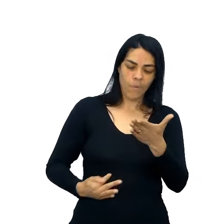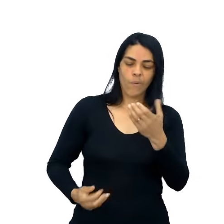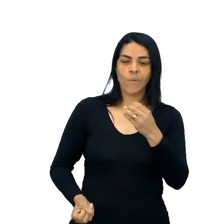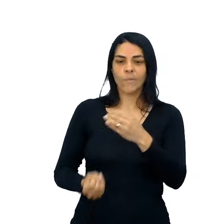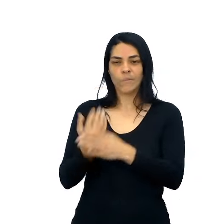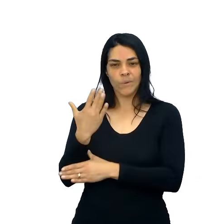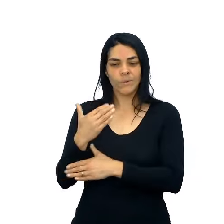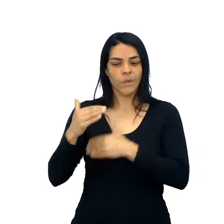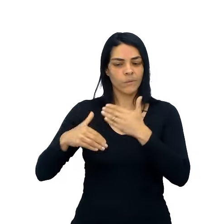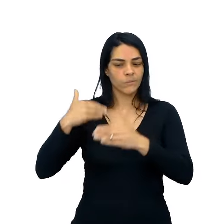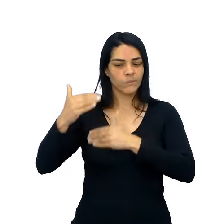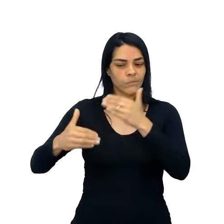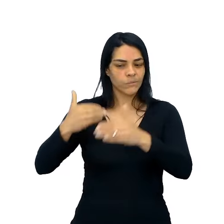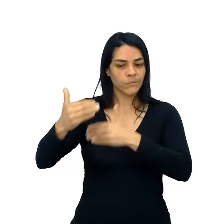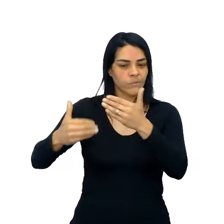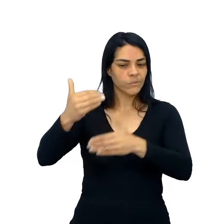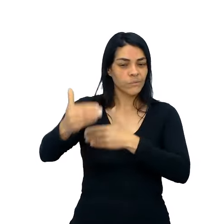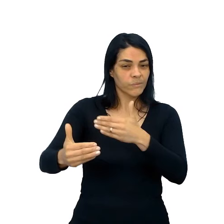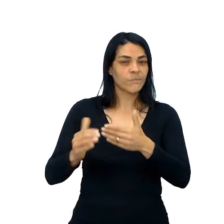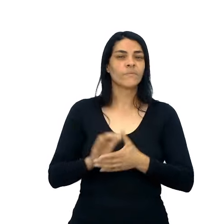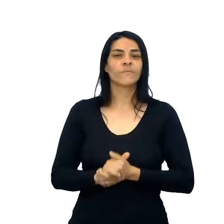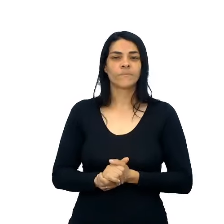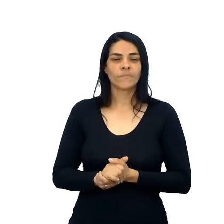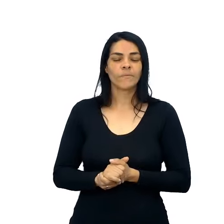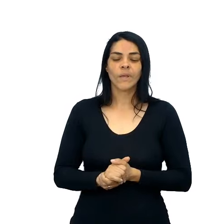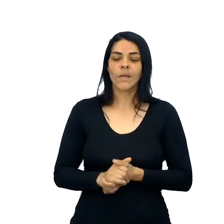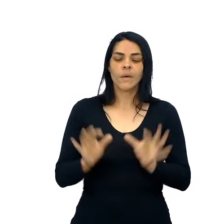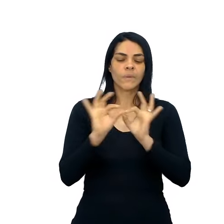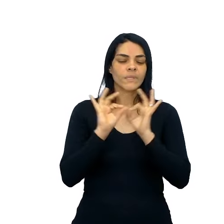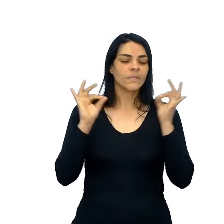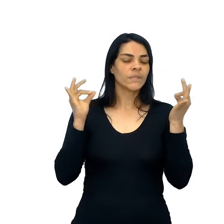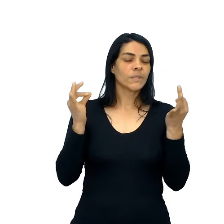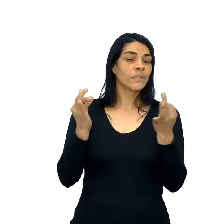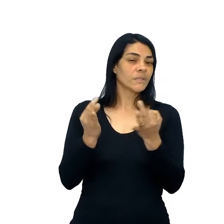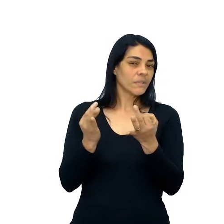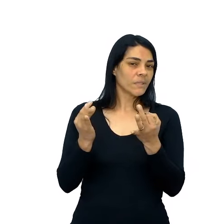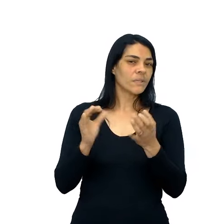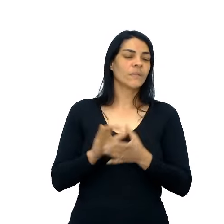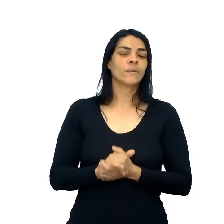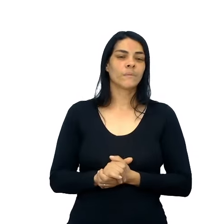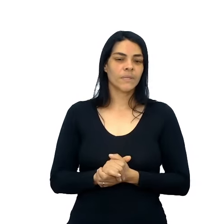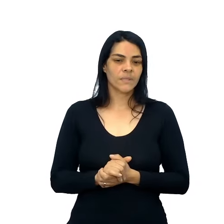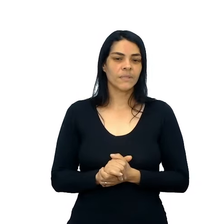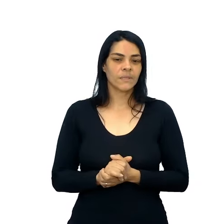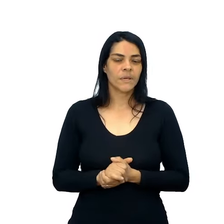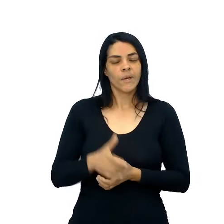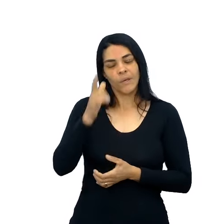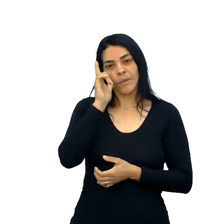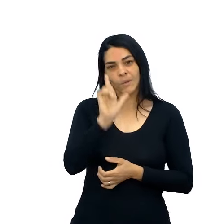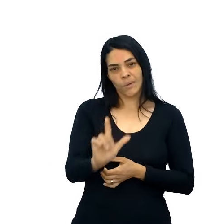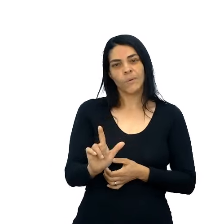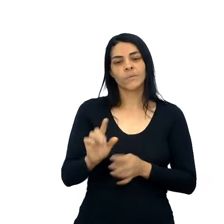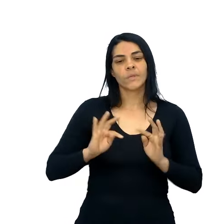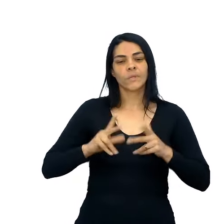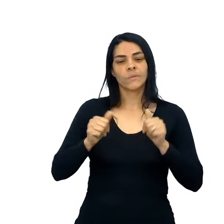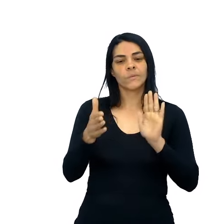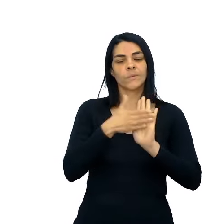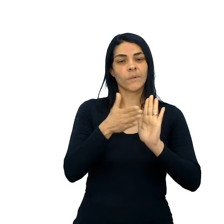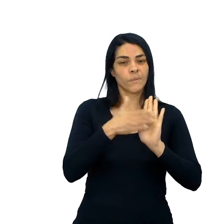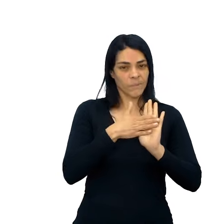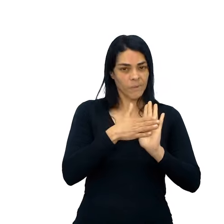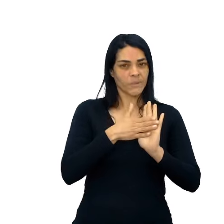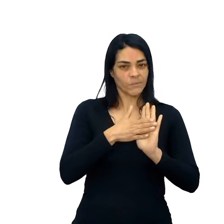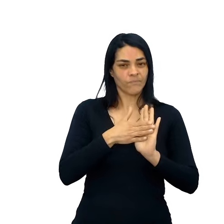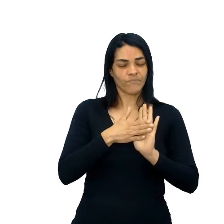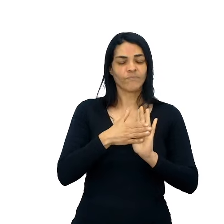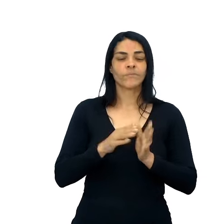planejamento para que o processo de textualização seja simples e atenda à finalidade do que ele está propondo. Para